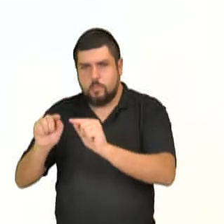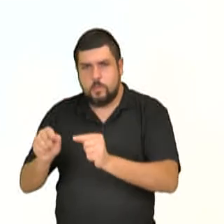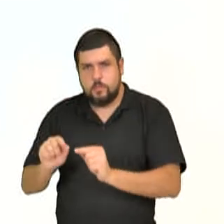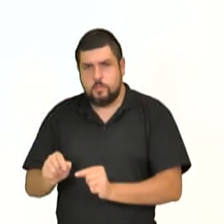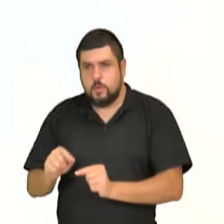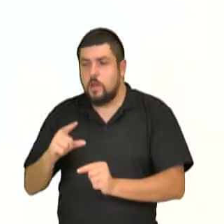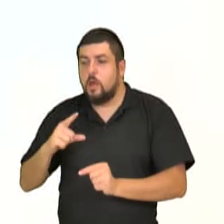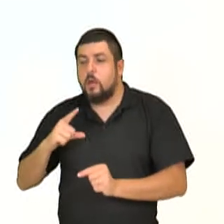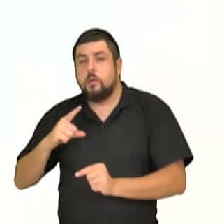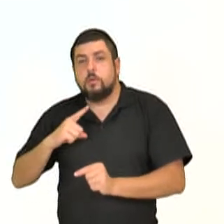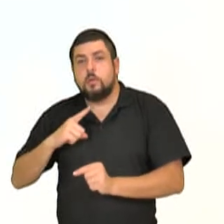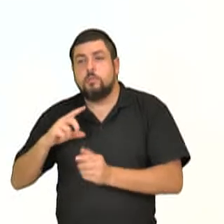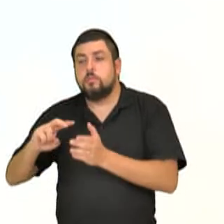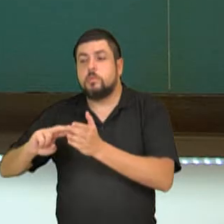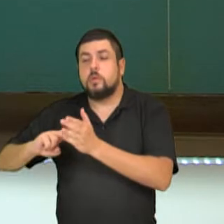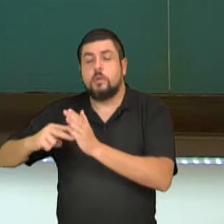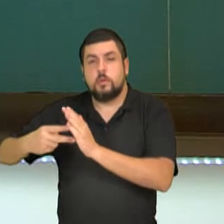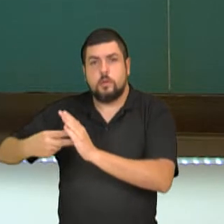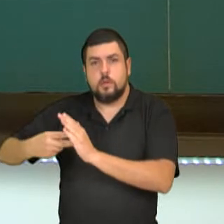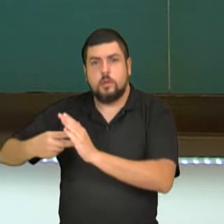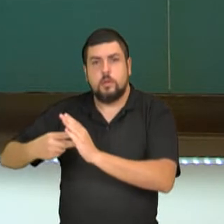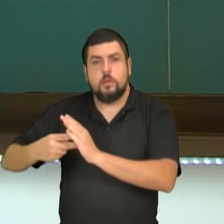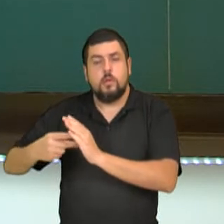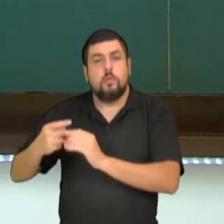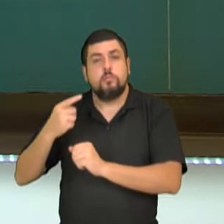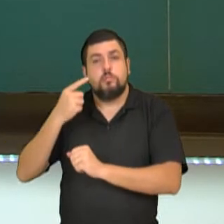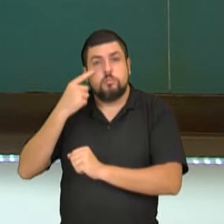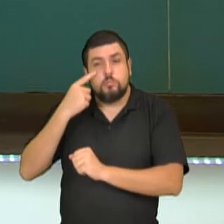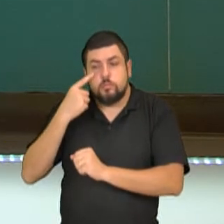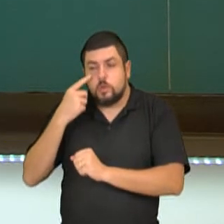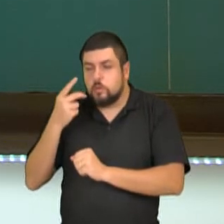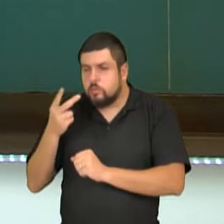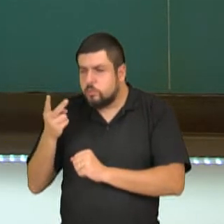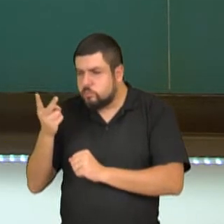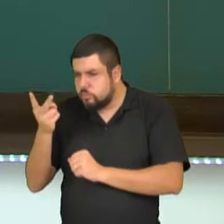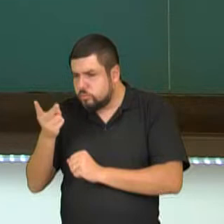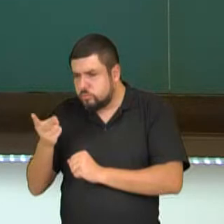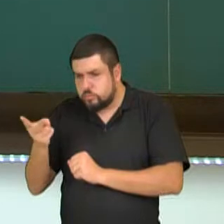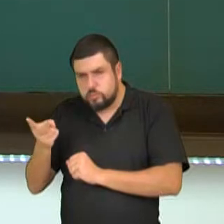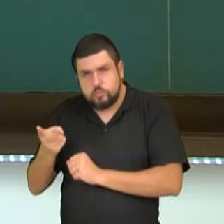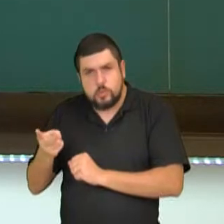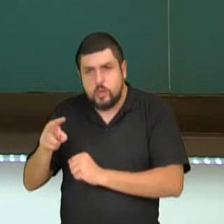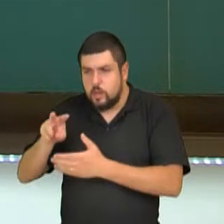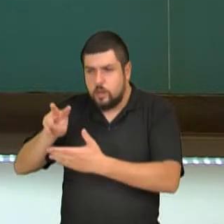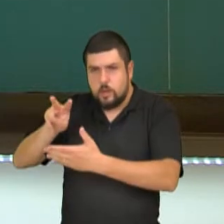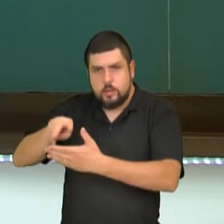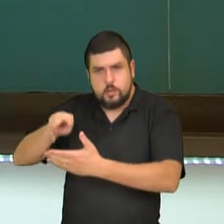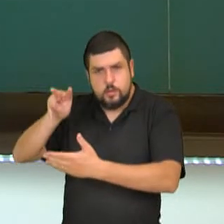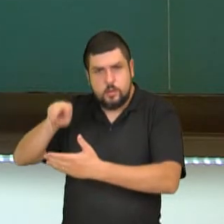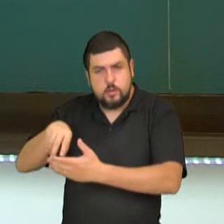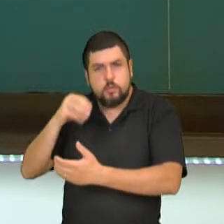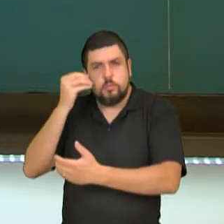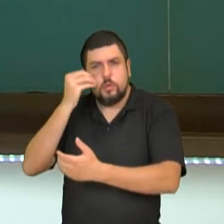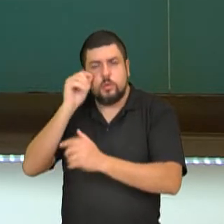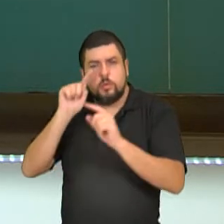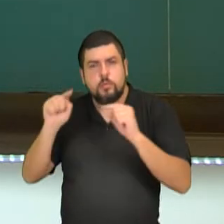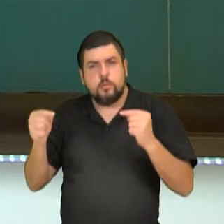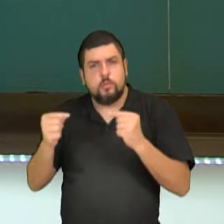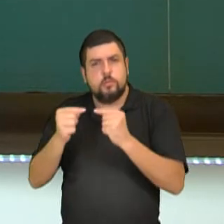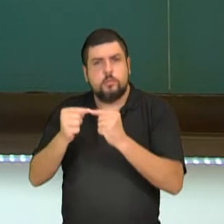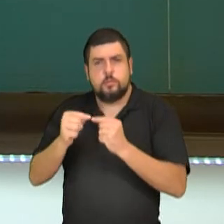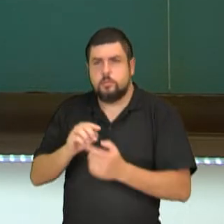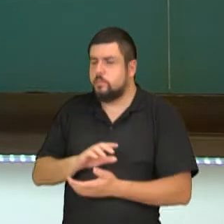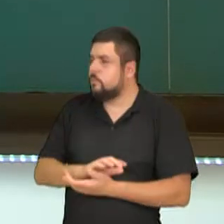reação para pedir aclaração ante uma notícia, uma reação para pedir mais clareza, mais